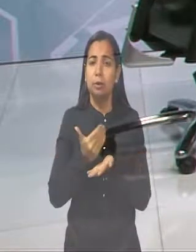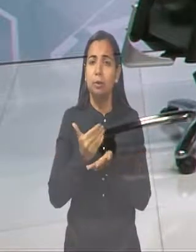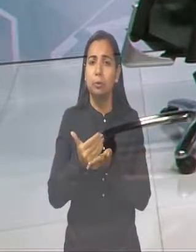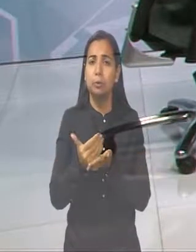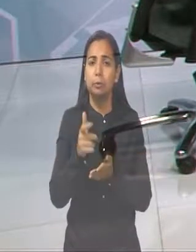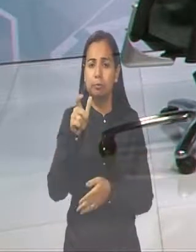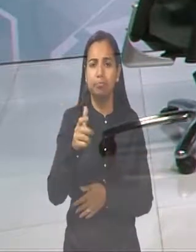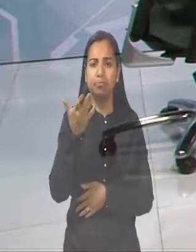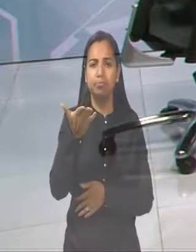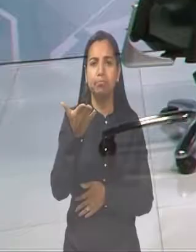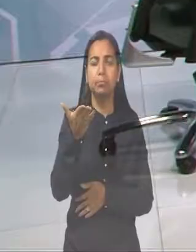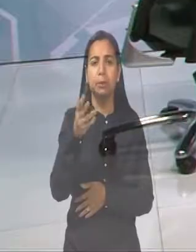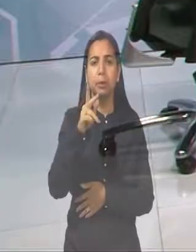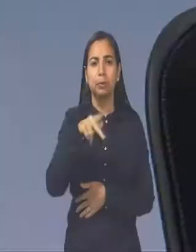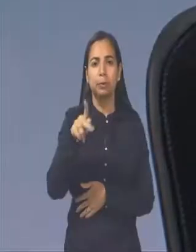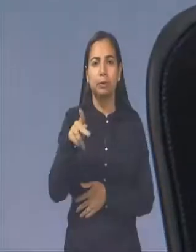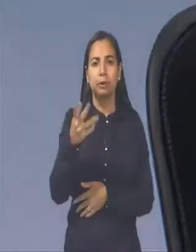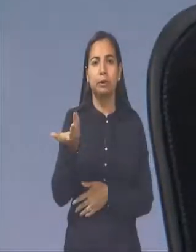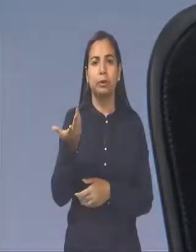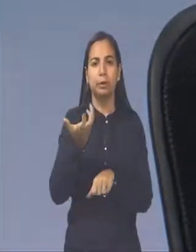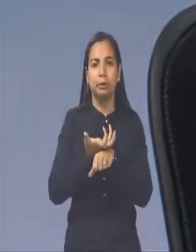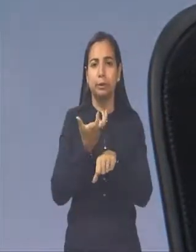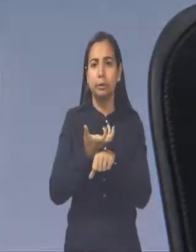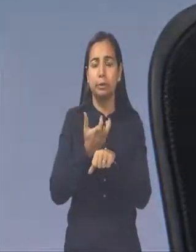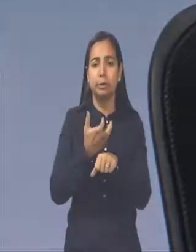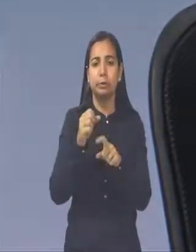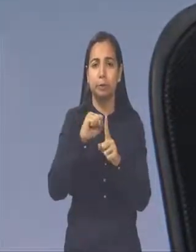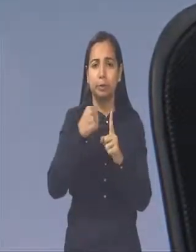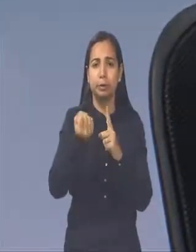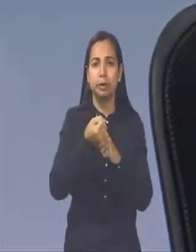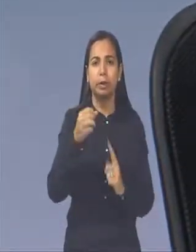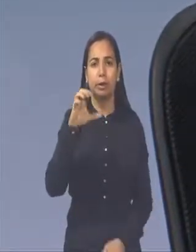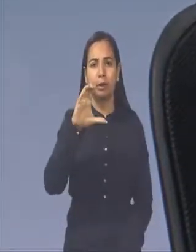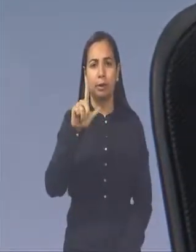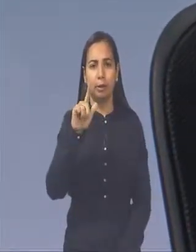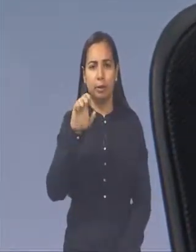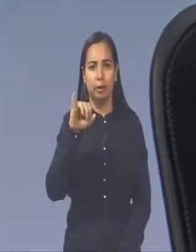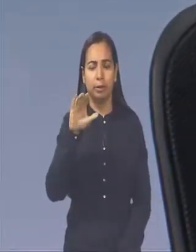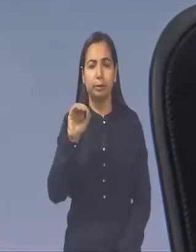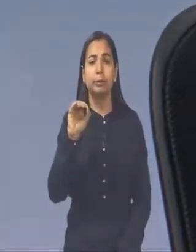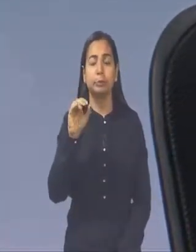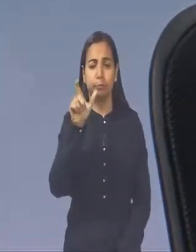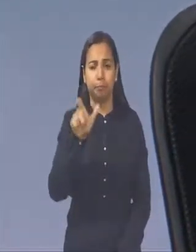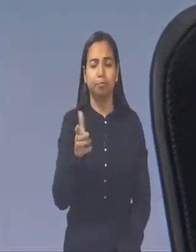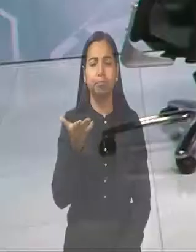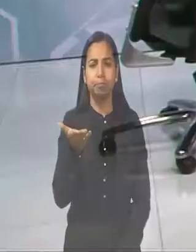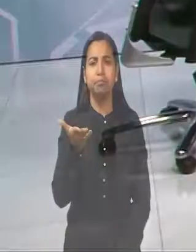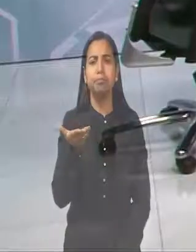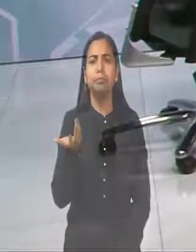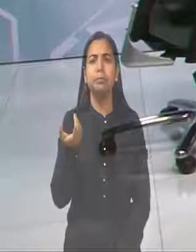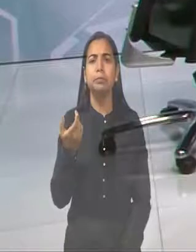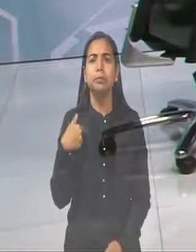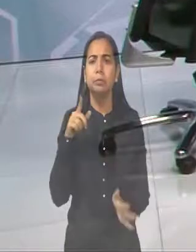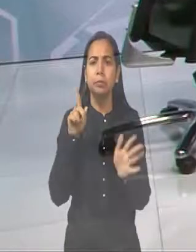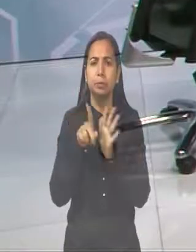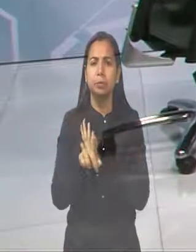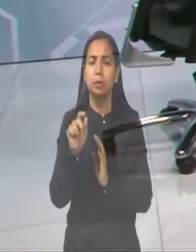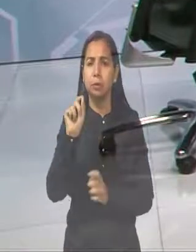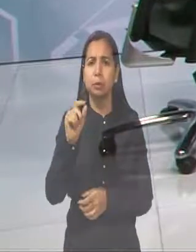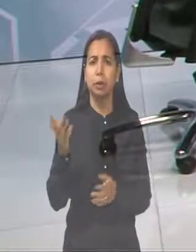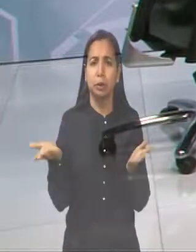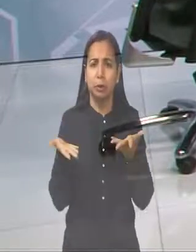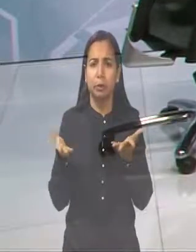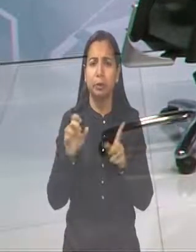com o professor Clésio. Dado essa complexidade da